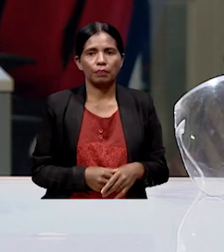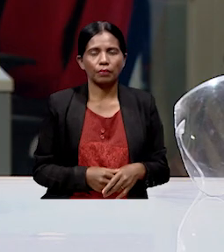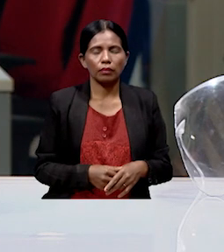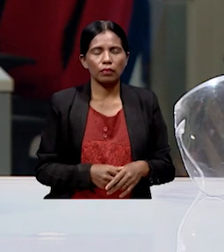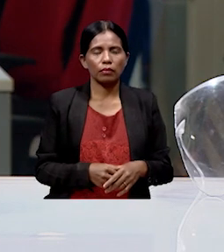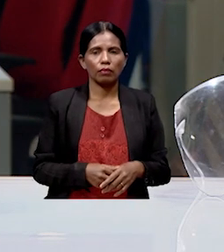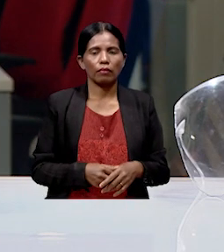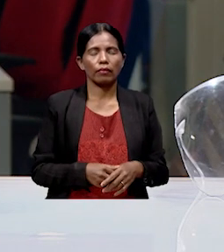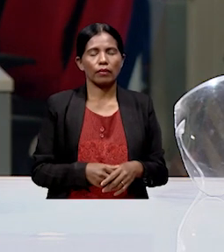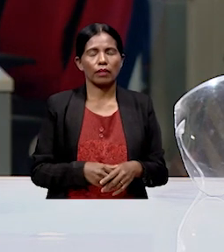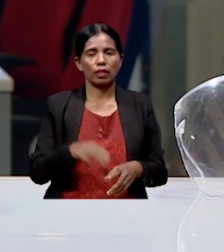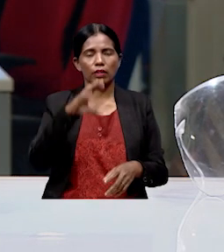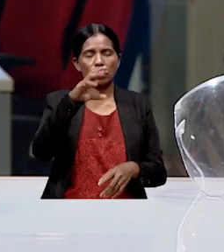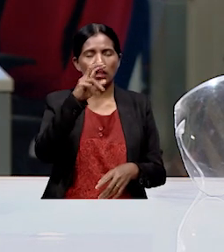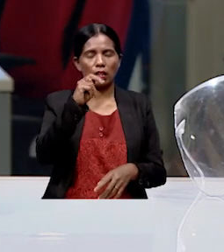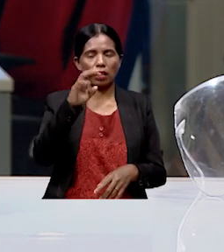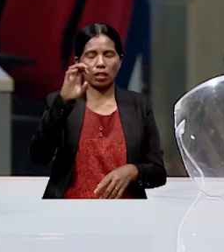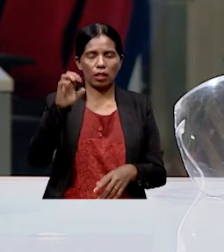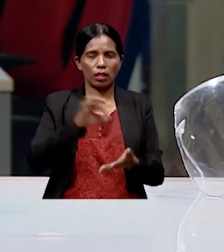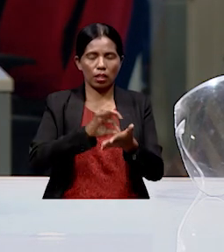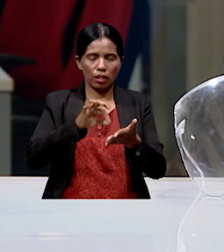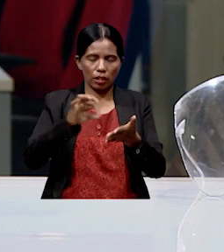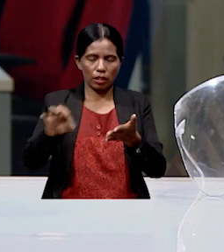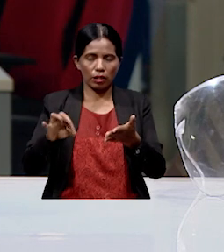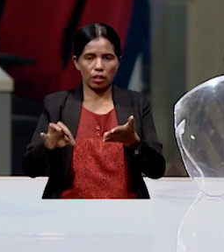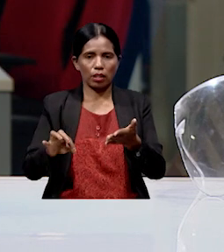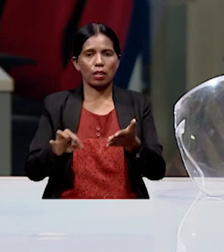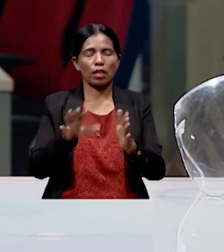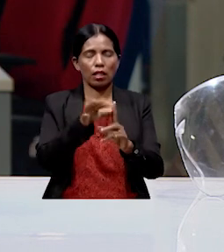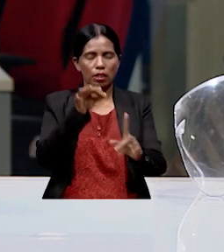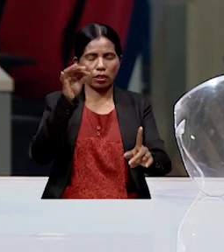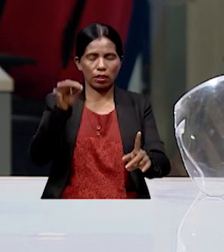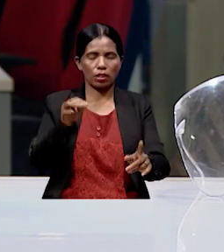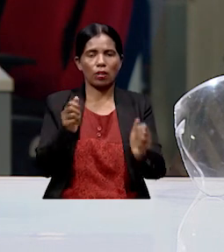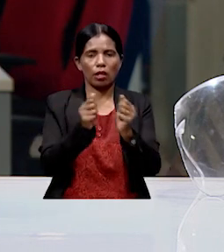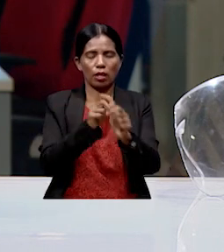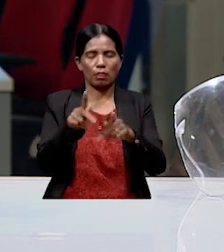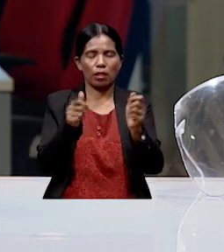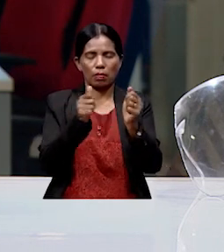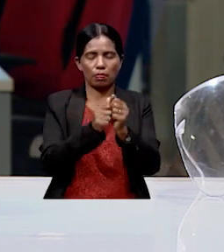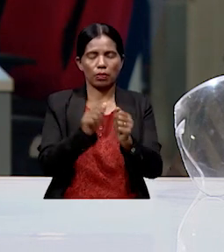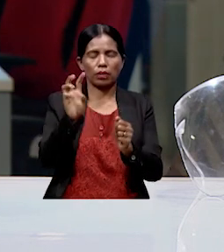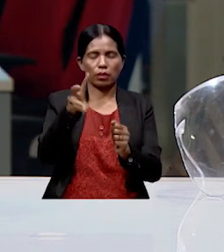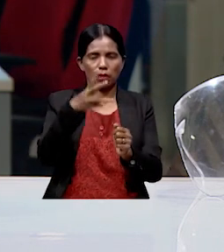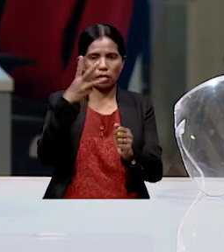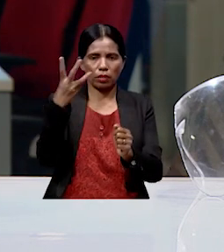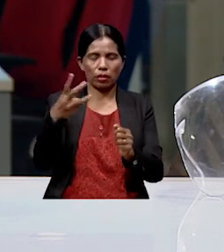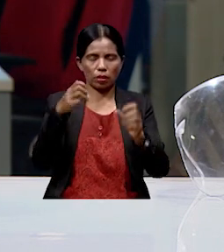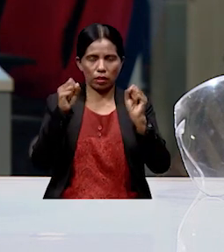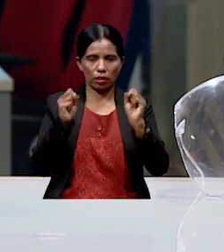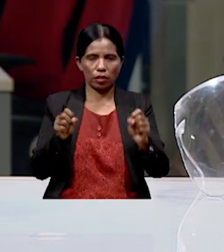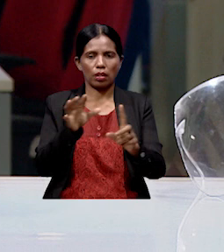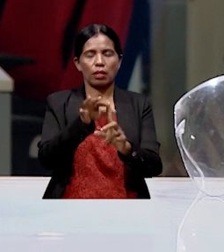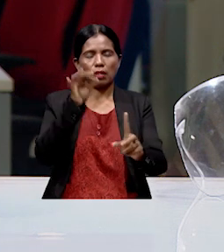Comissão Nacional Eleição assina Pacto Eleição Pacífico, o candidato Sanulo Resinem, nebe se concorre em